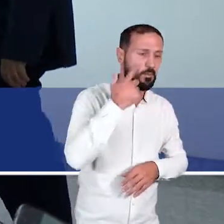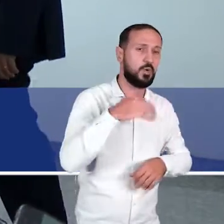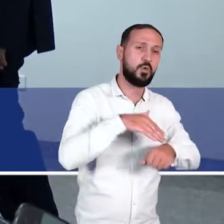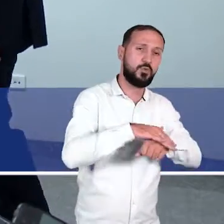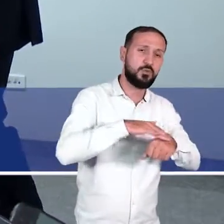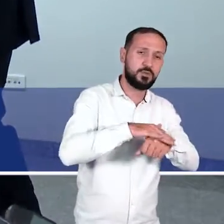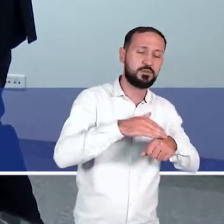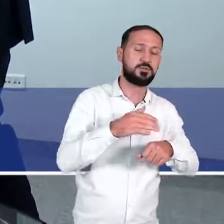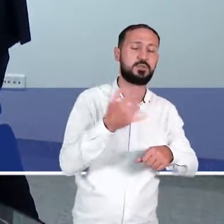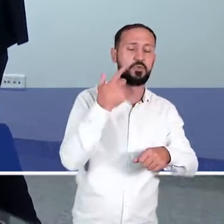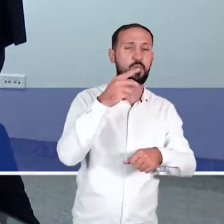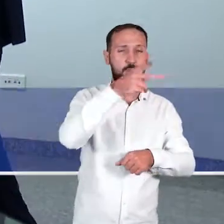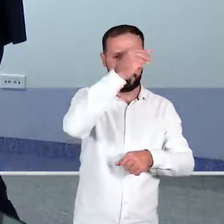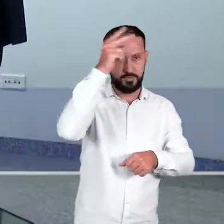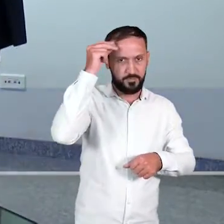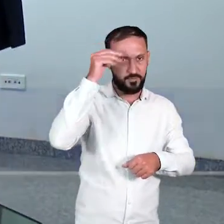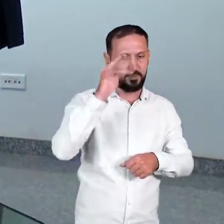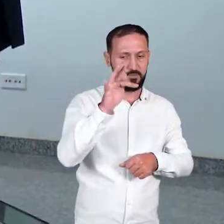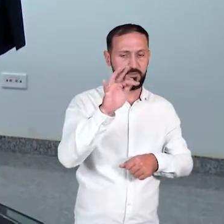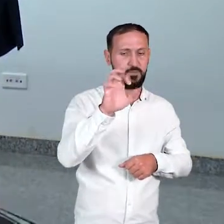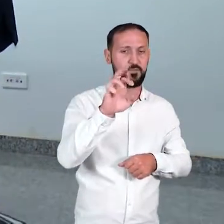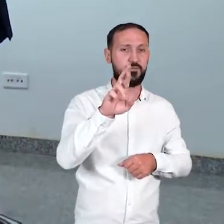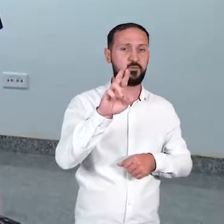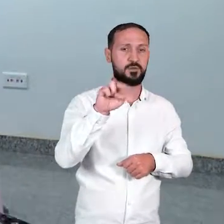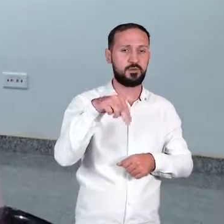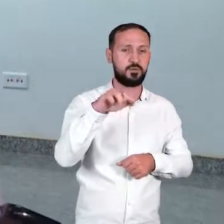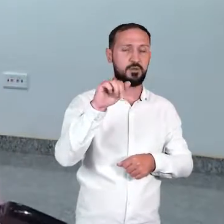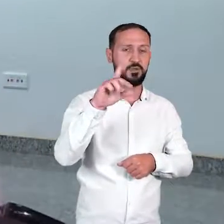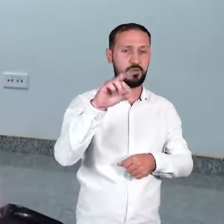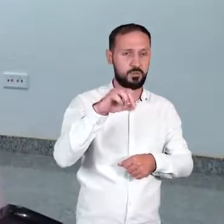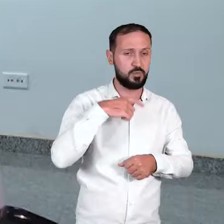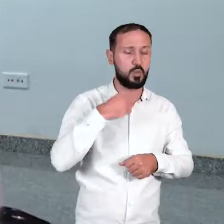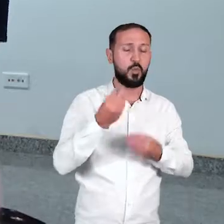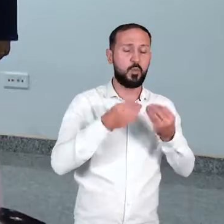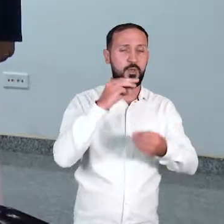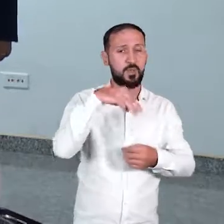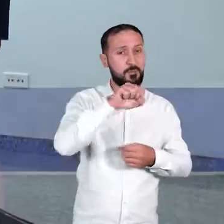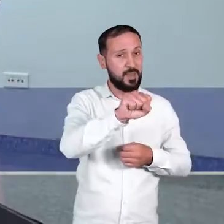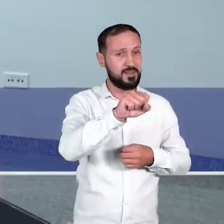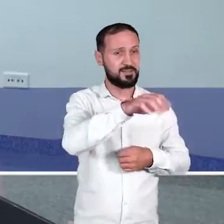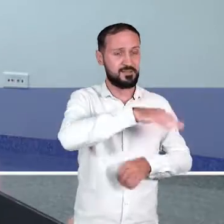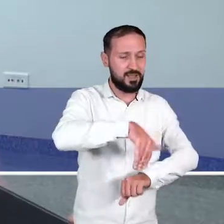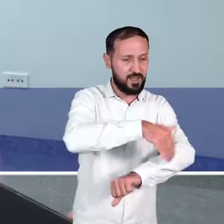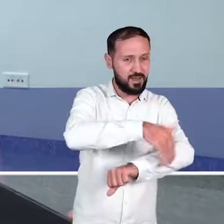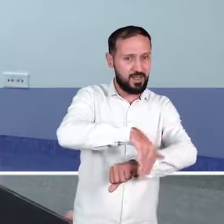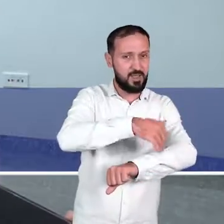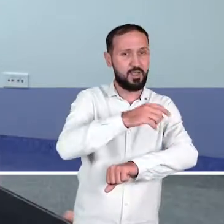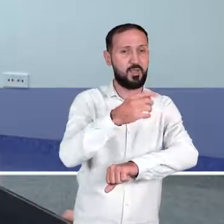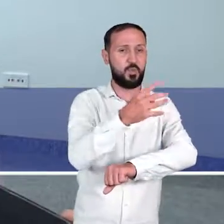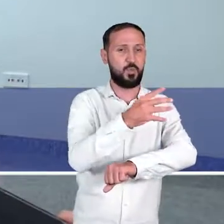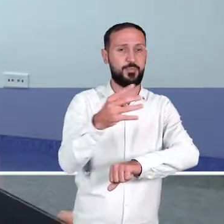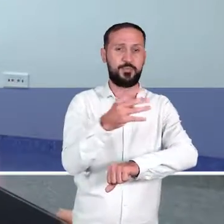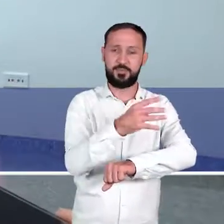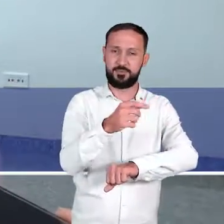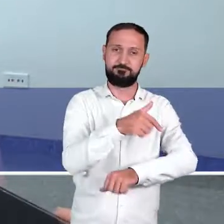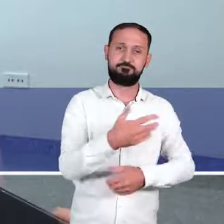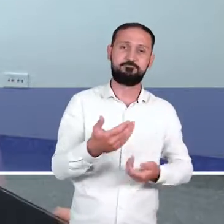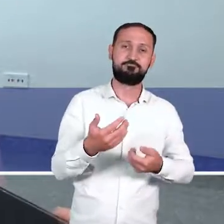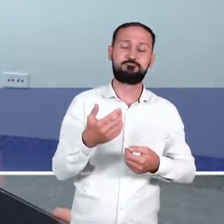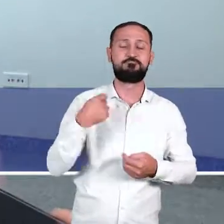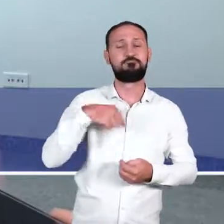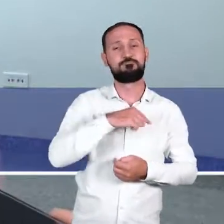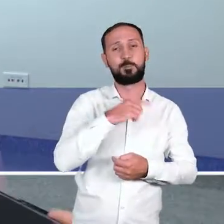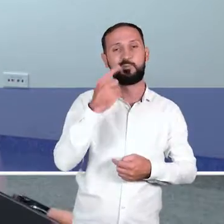Fernando, como trata-se de uma MS a 444, né?